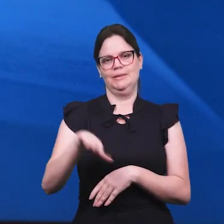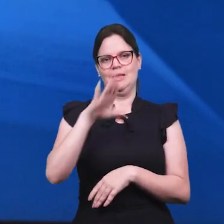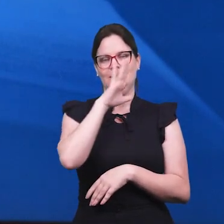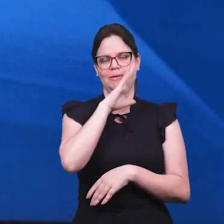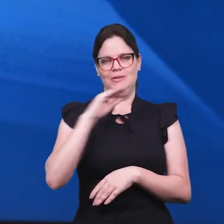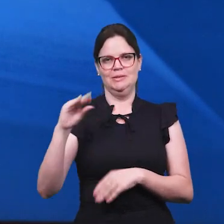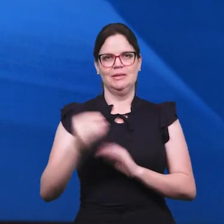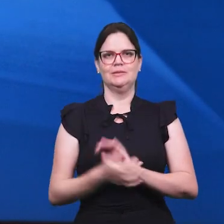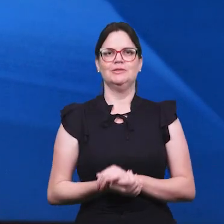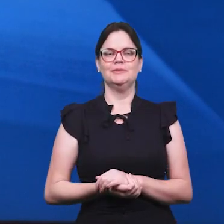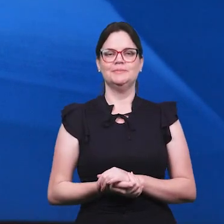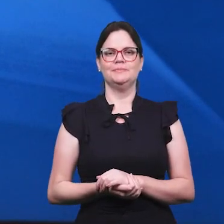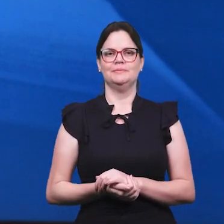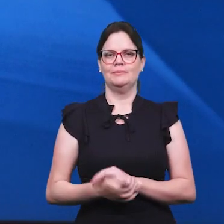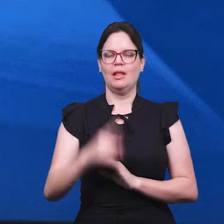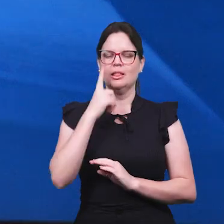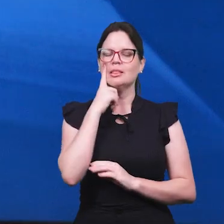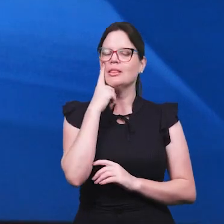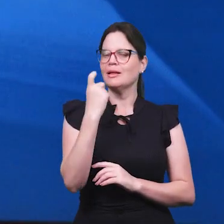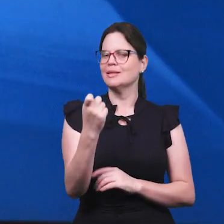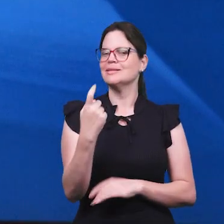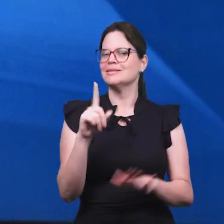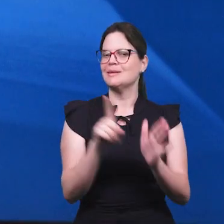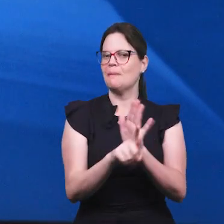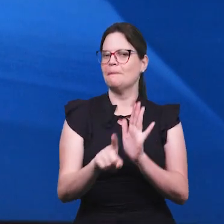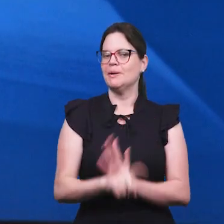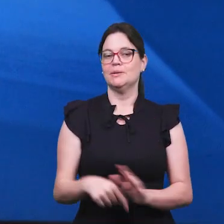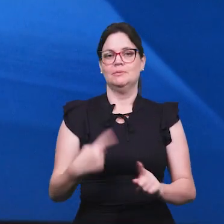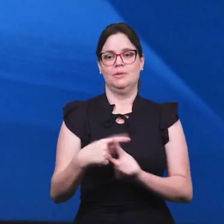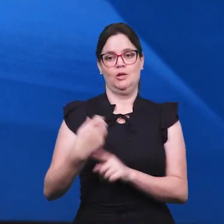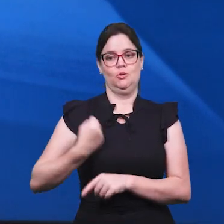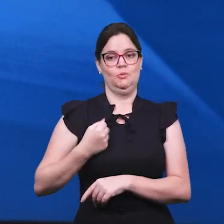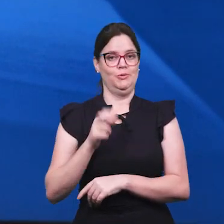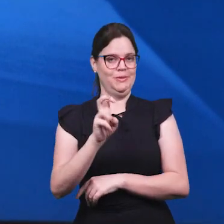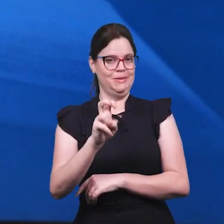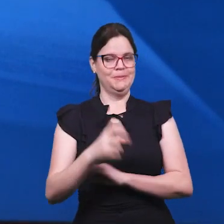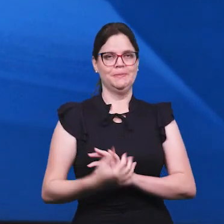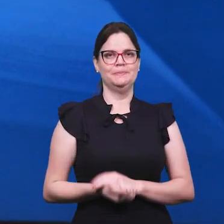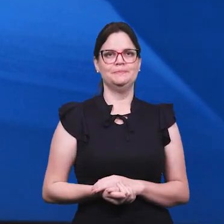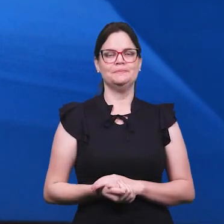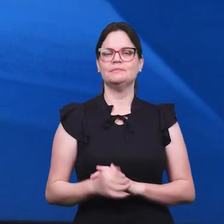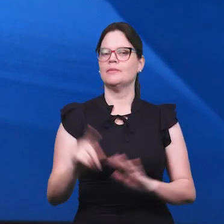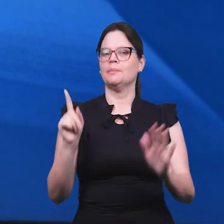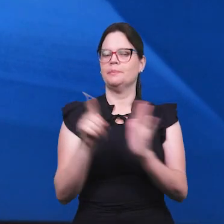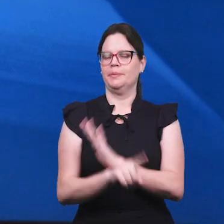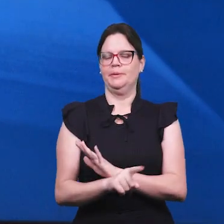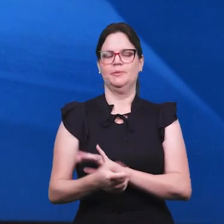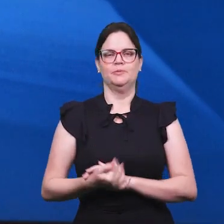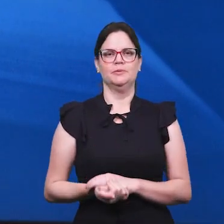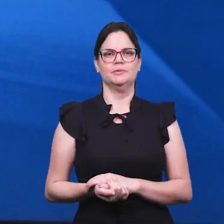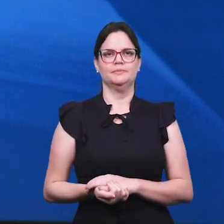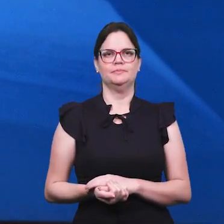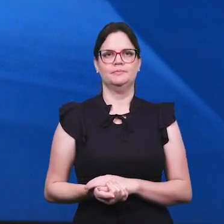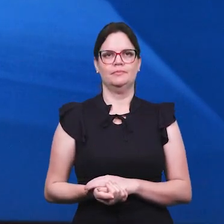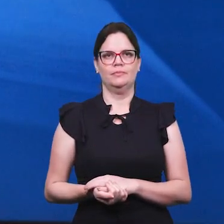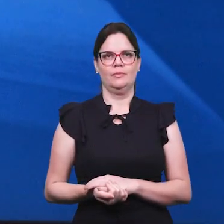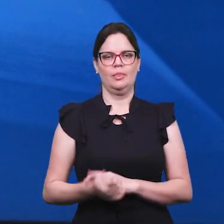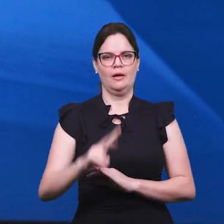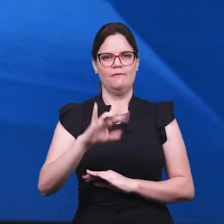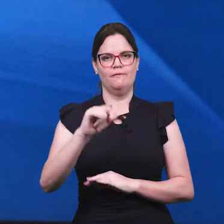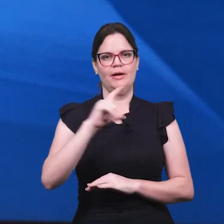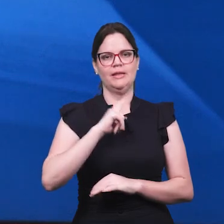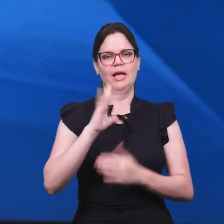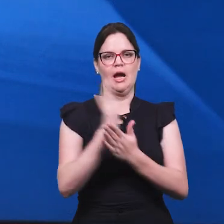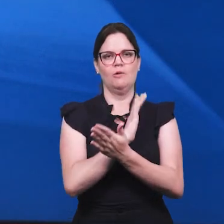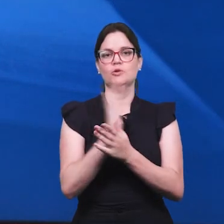pergunta para as crianças, intermediárias e adolescentes, né? Essa pergunta é interessante, porque é a pergunta número 5. E